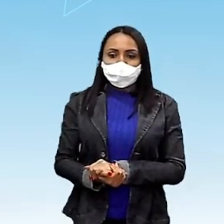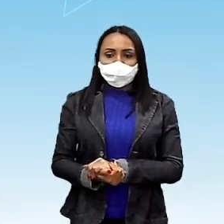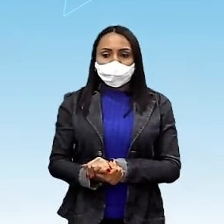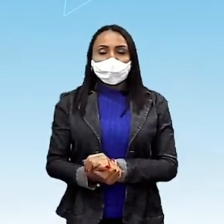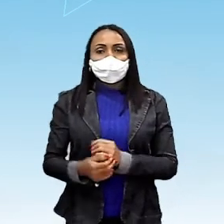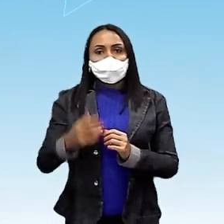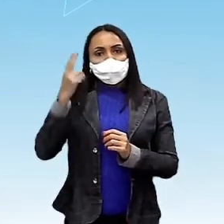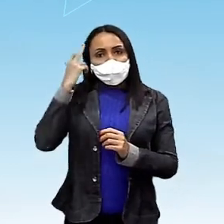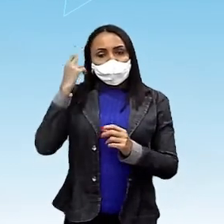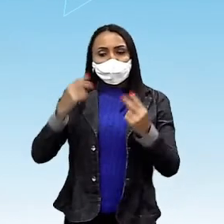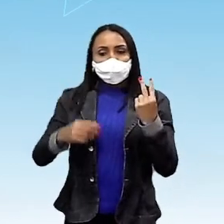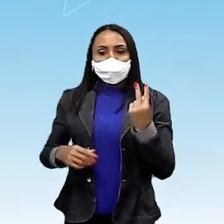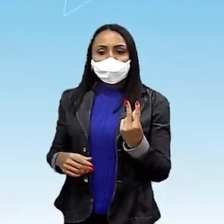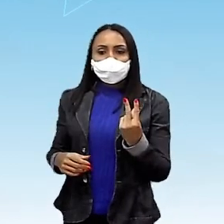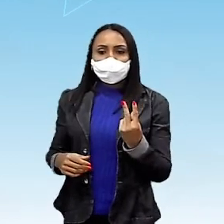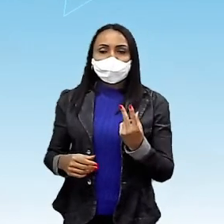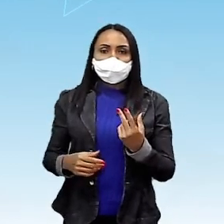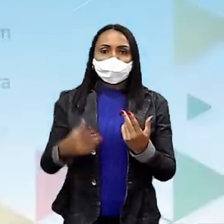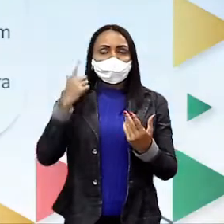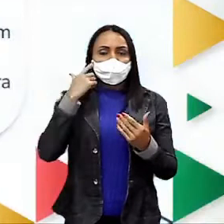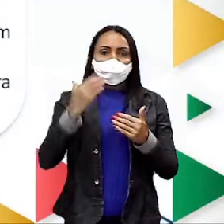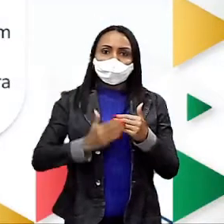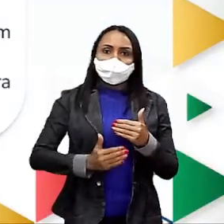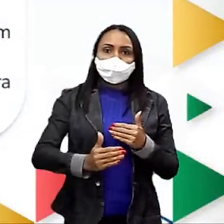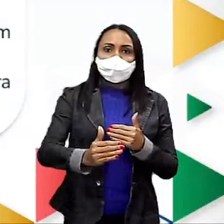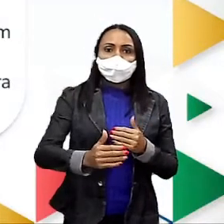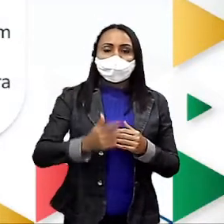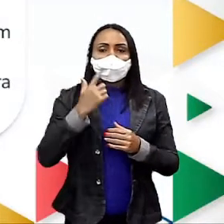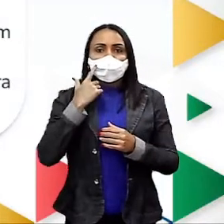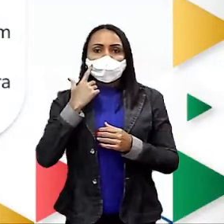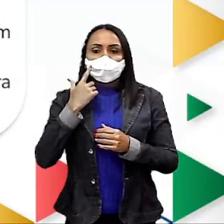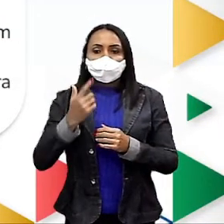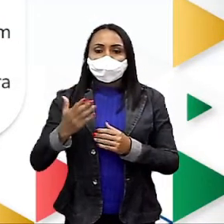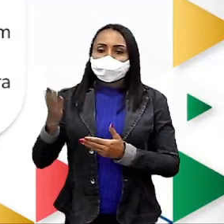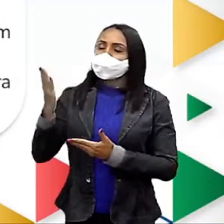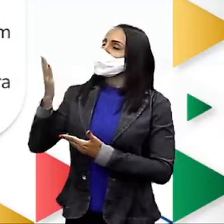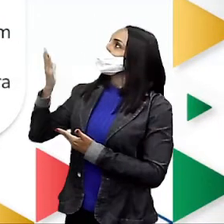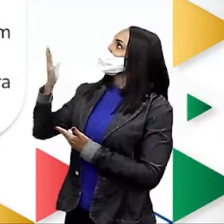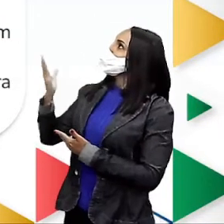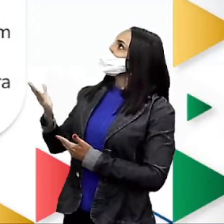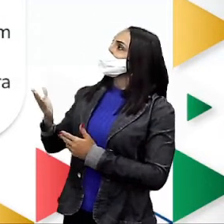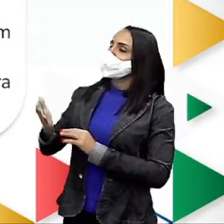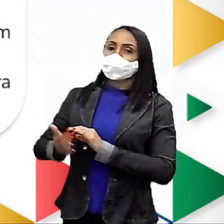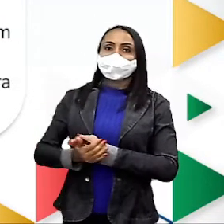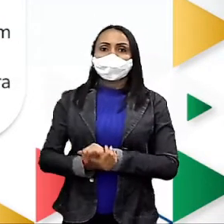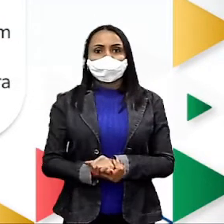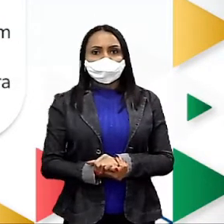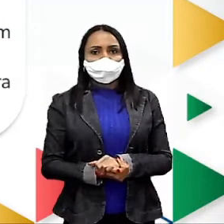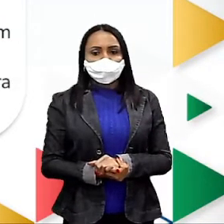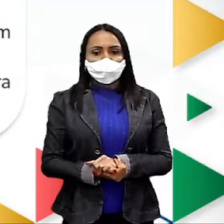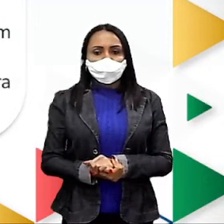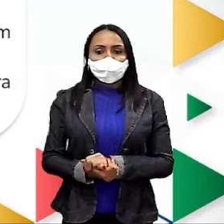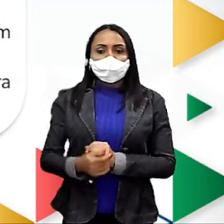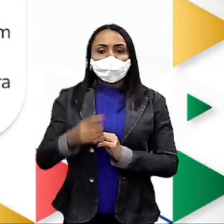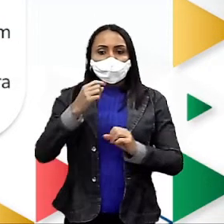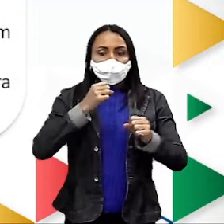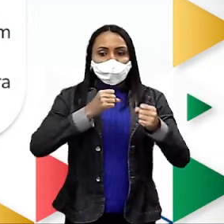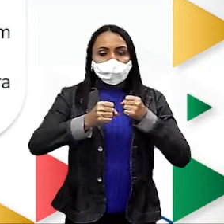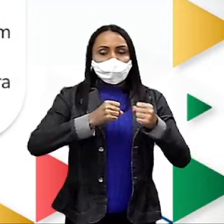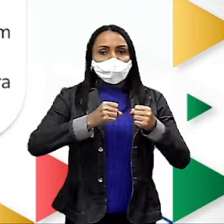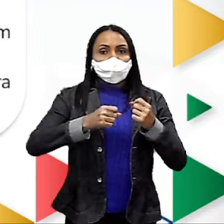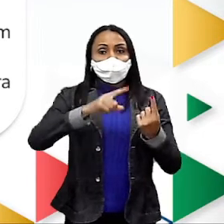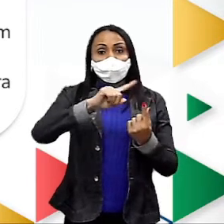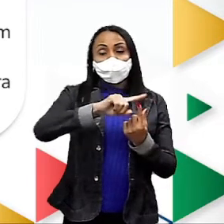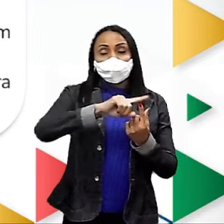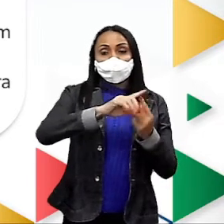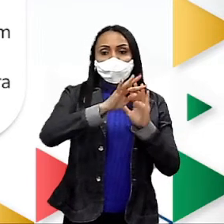geral, são duas. E vamos adiante. Na tela trago mais informações. Acompanhe comigo. A entrevista é um